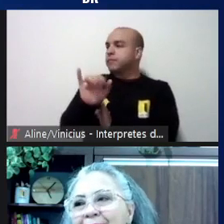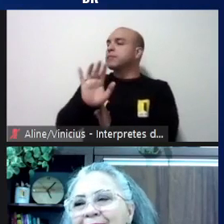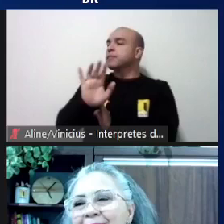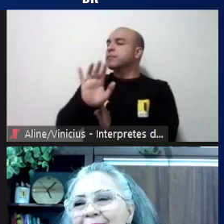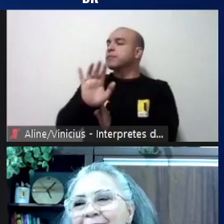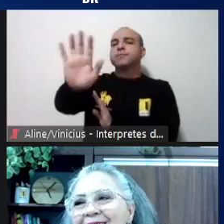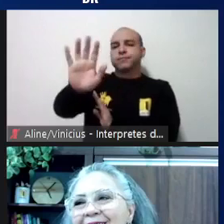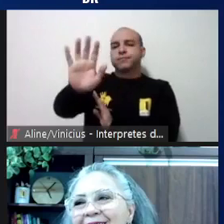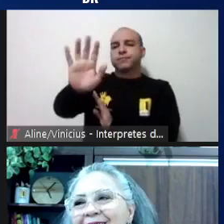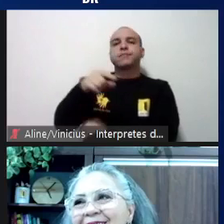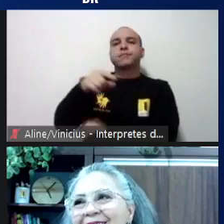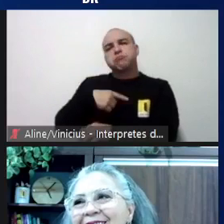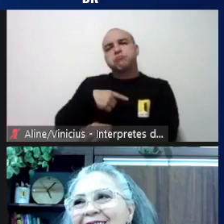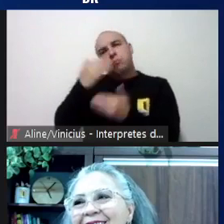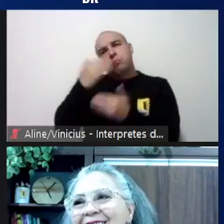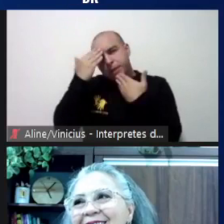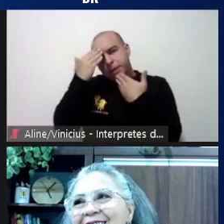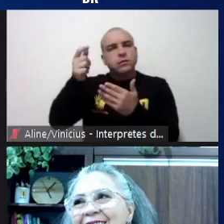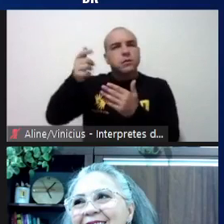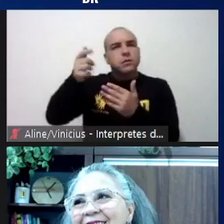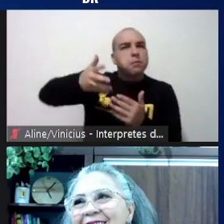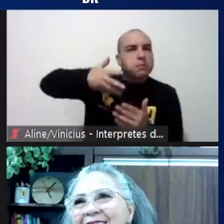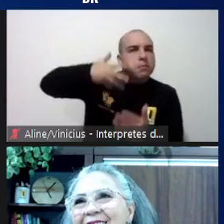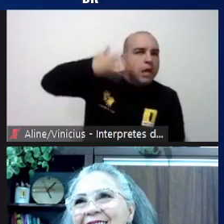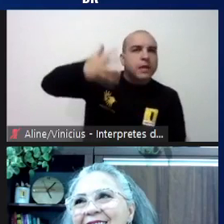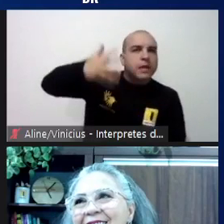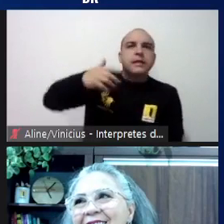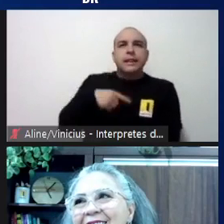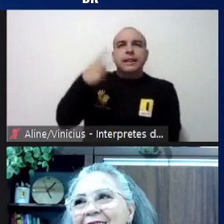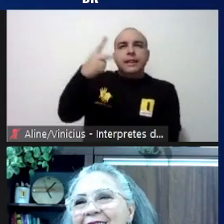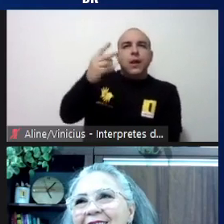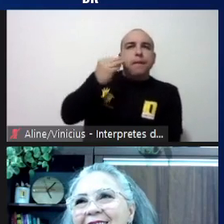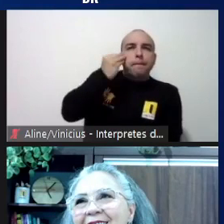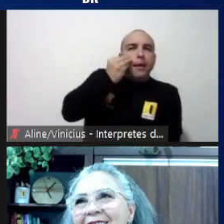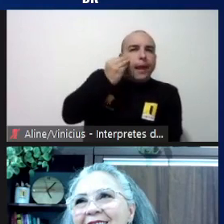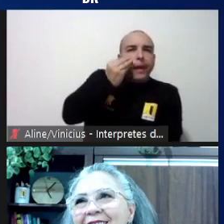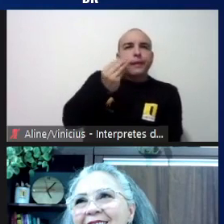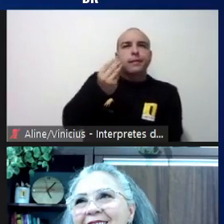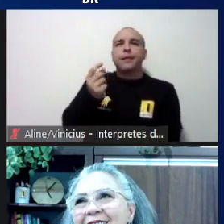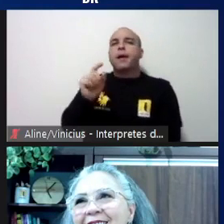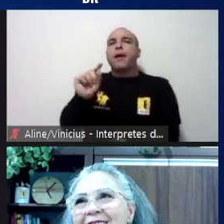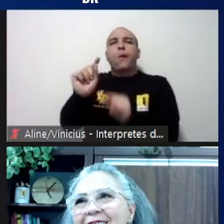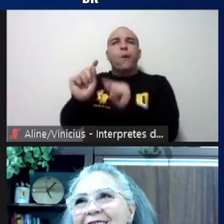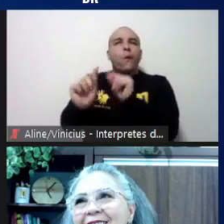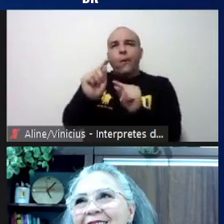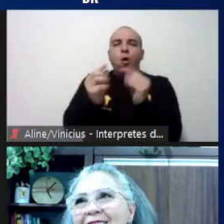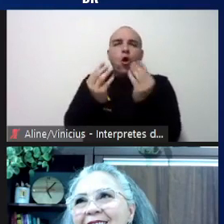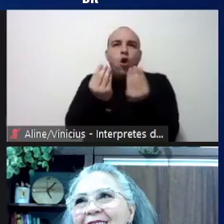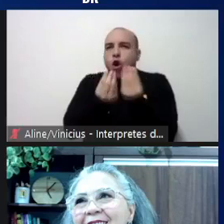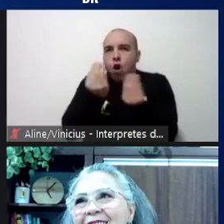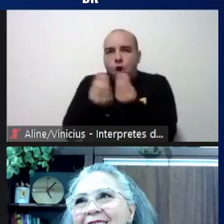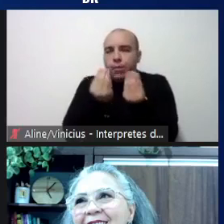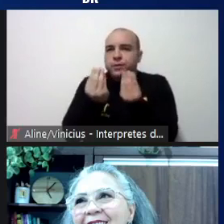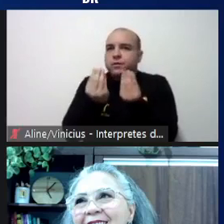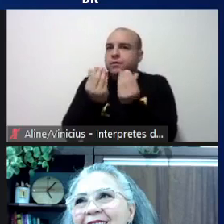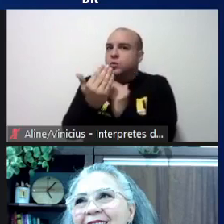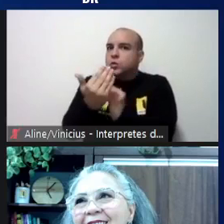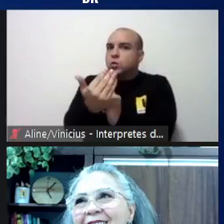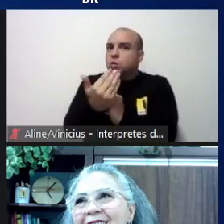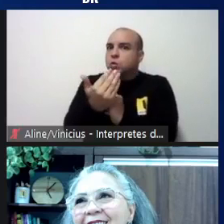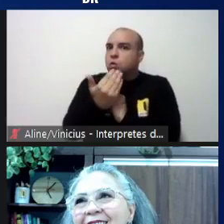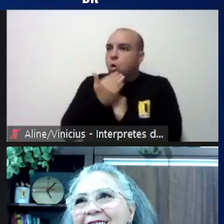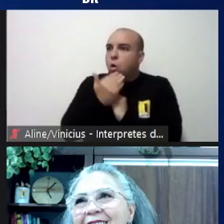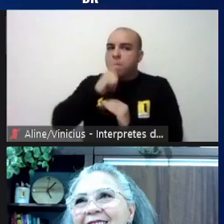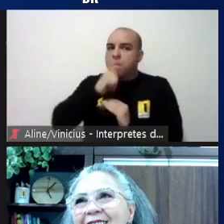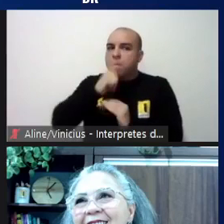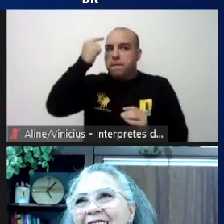e experiência e motivar a somarmos uma cultura mais sustentável e